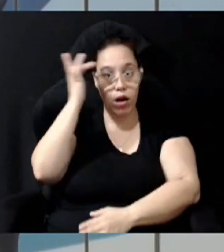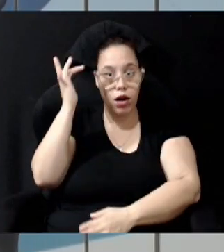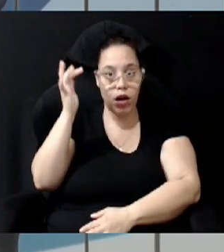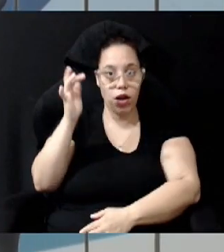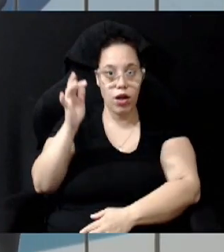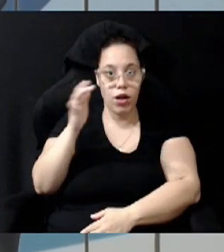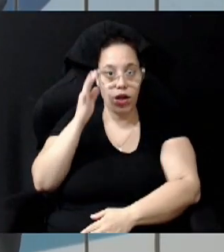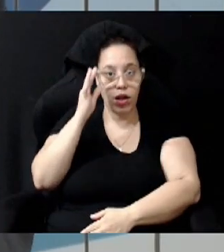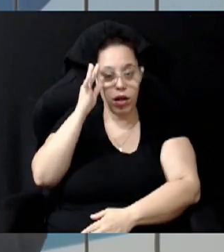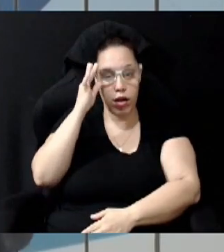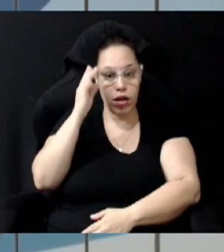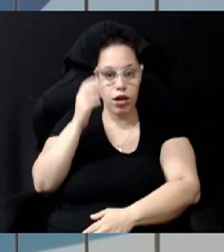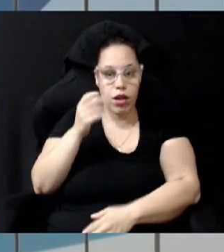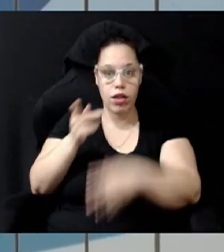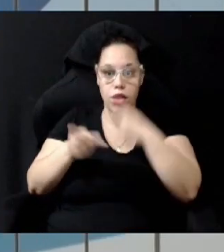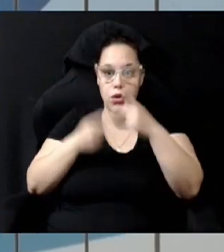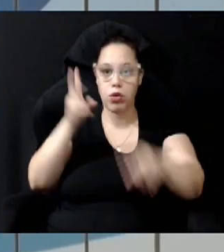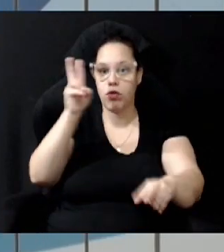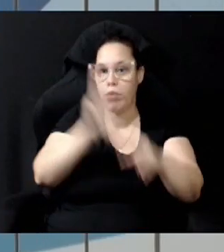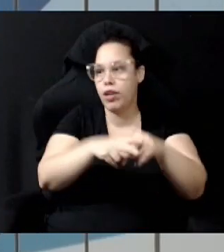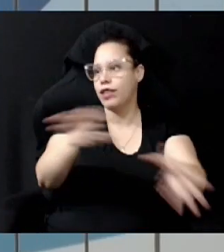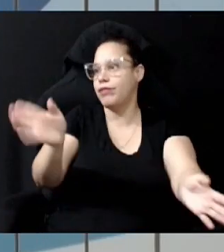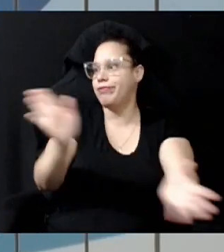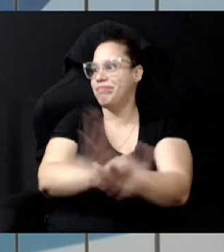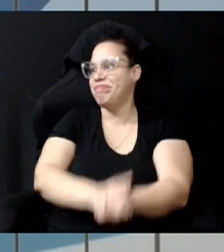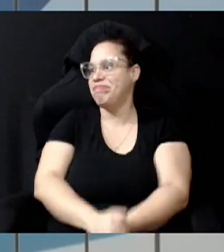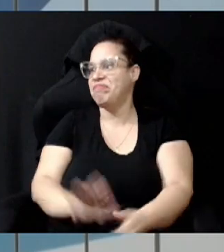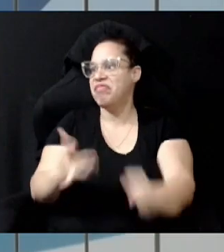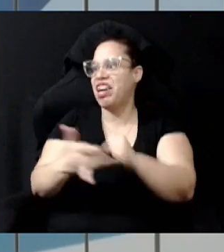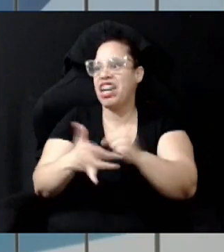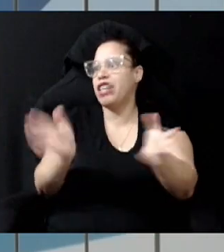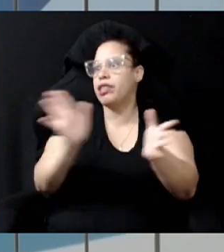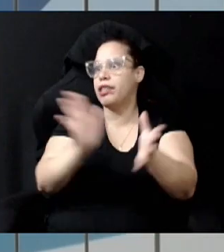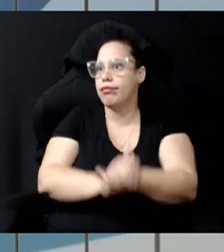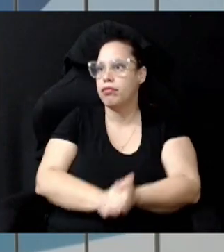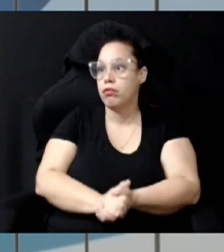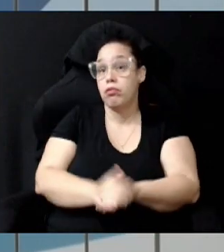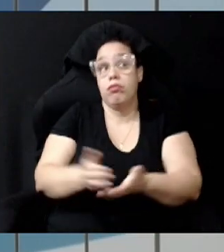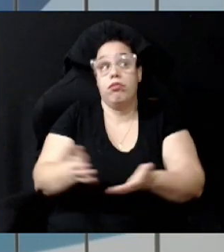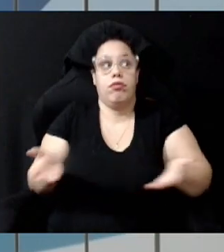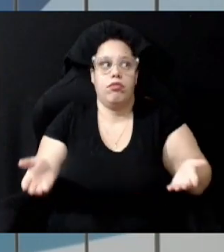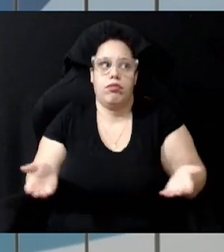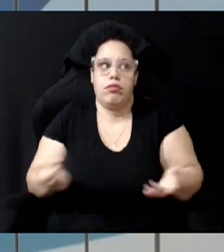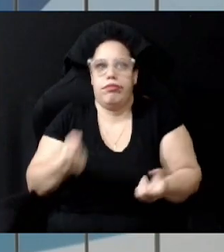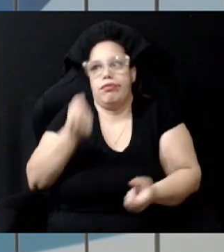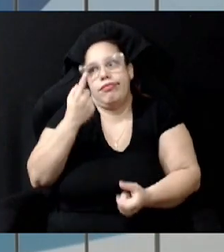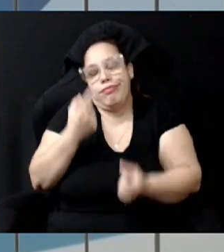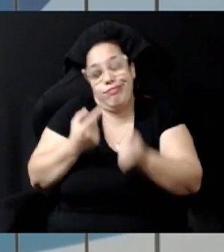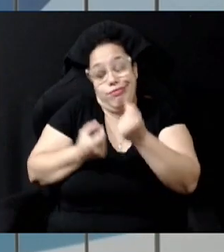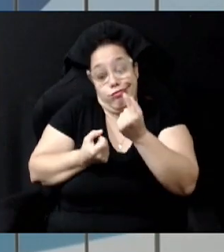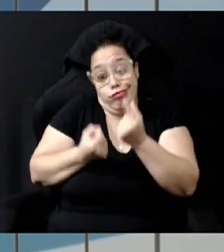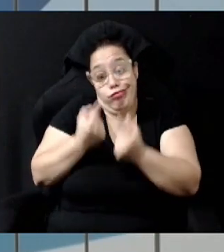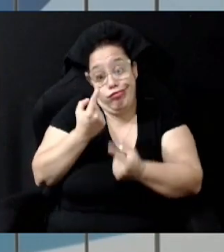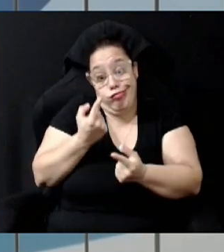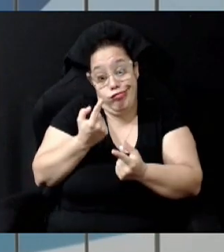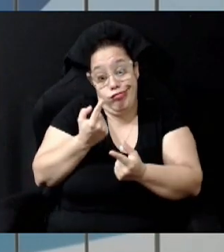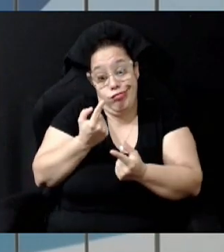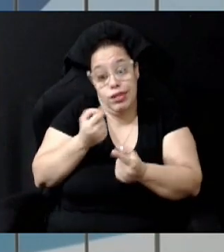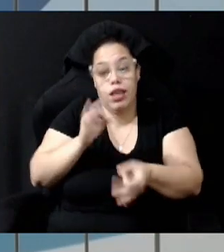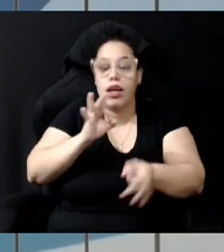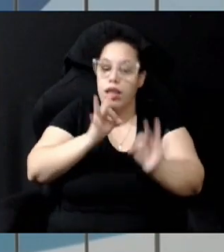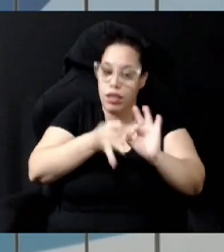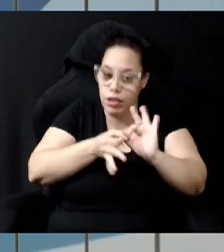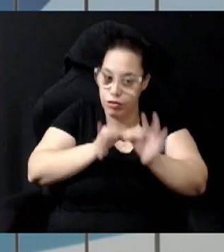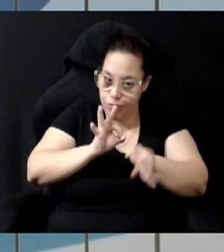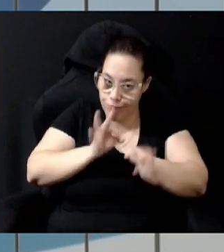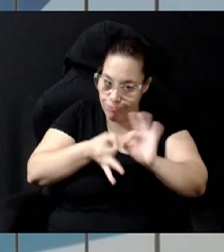preso. Porque quem conta um conto aumenta um ponto, né? Sim. Então, isso é a judicialização, é a maneira mais